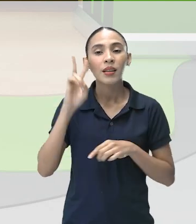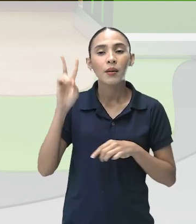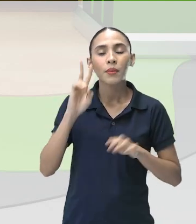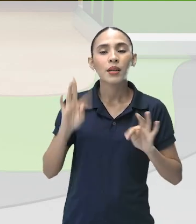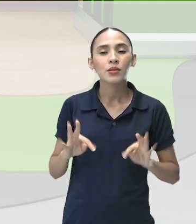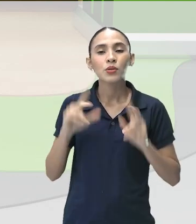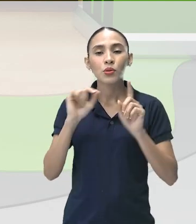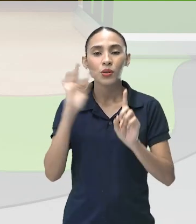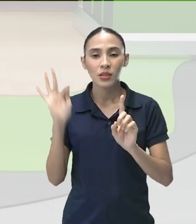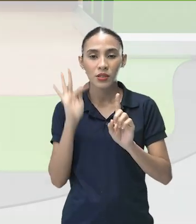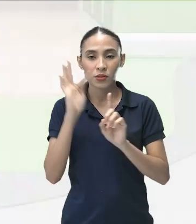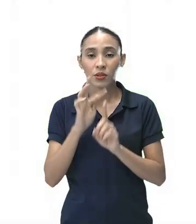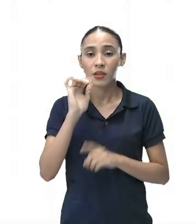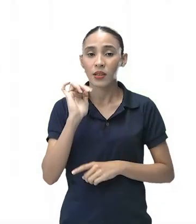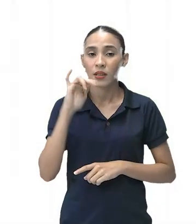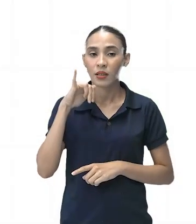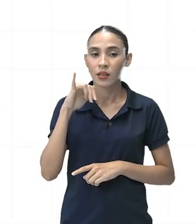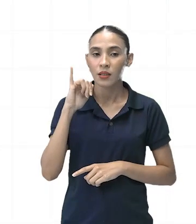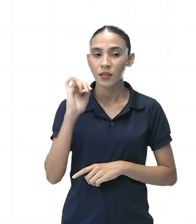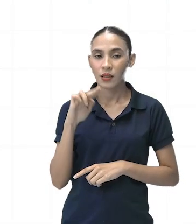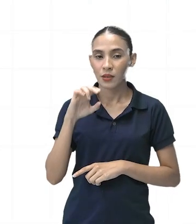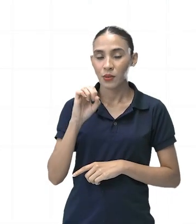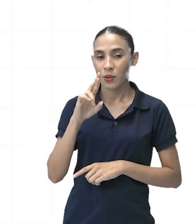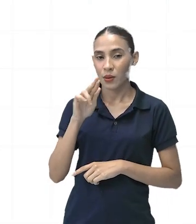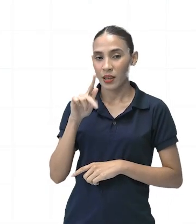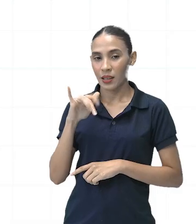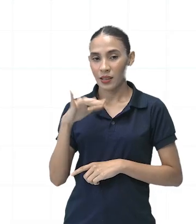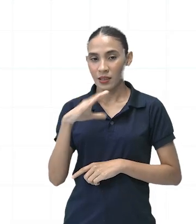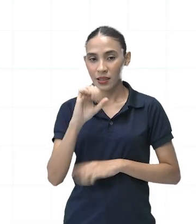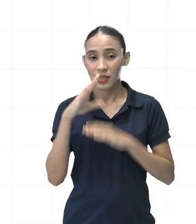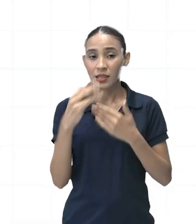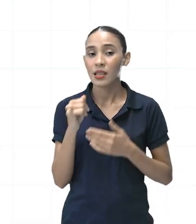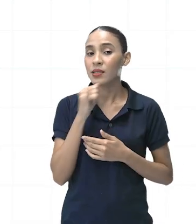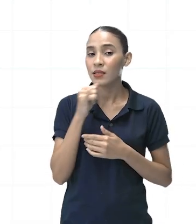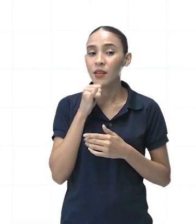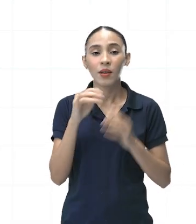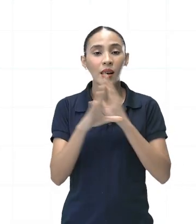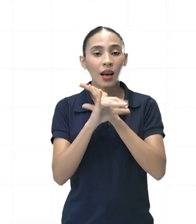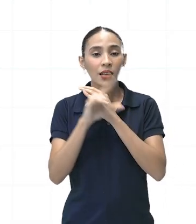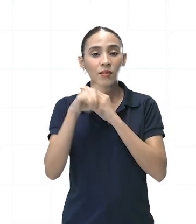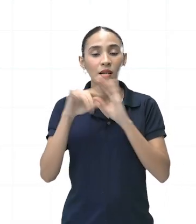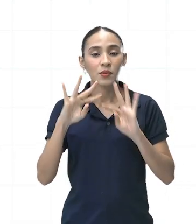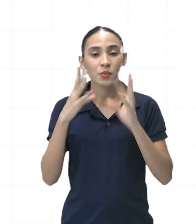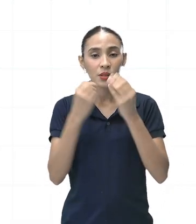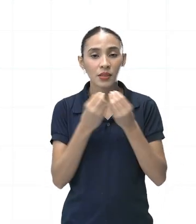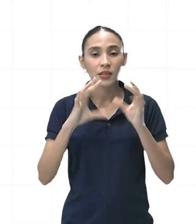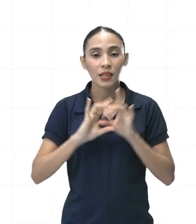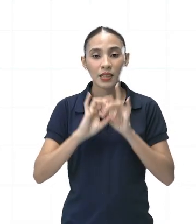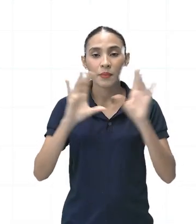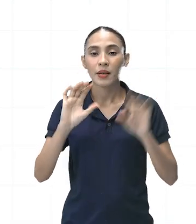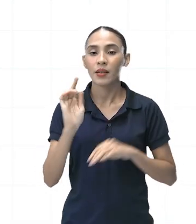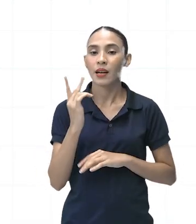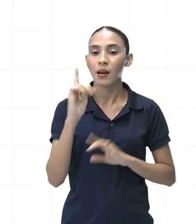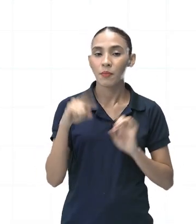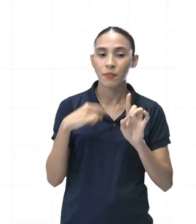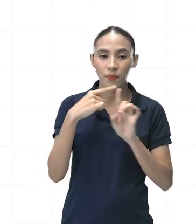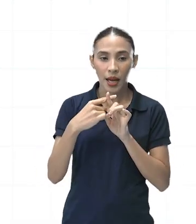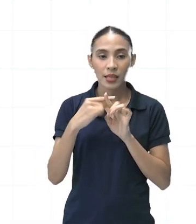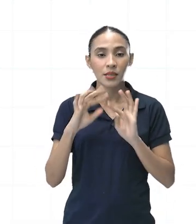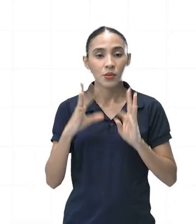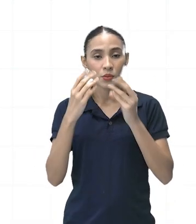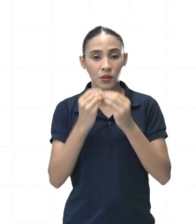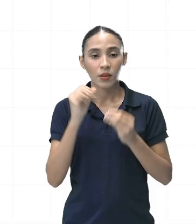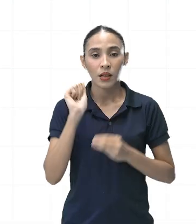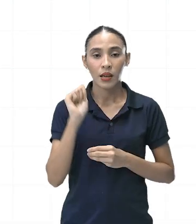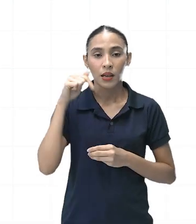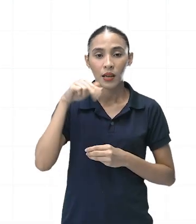todas as funções inorgânicas que falamos hoje? Os ácidos, eles são substâncias que liberam o H+ em